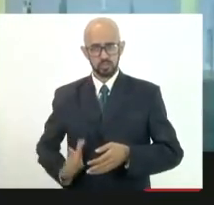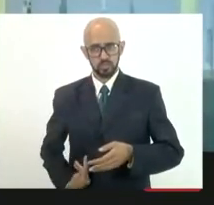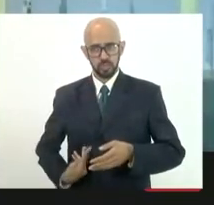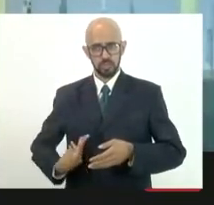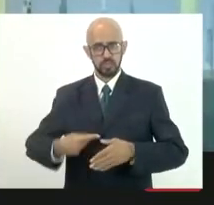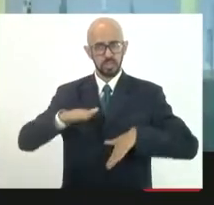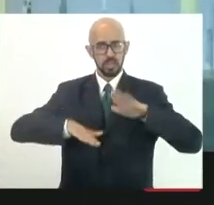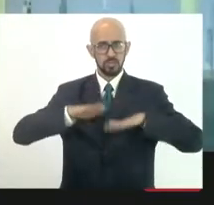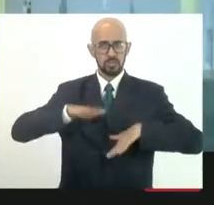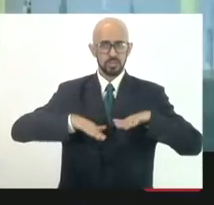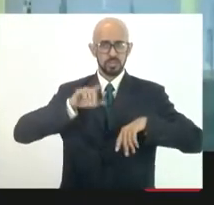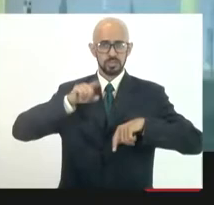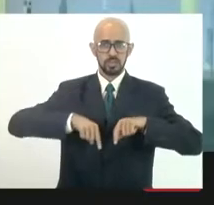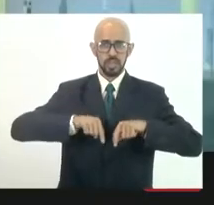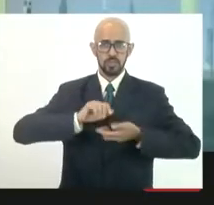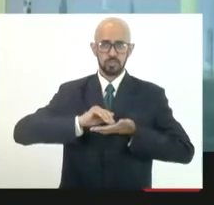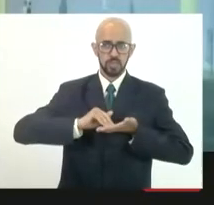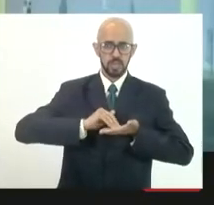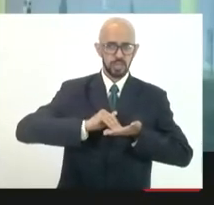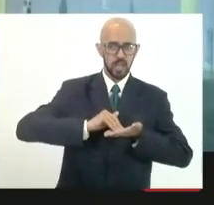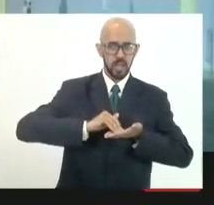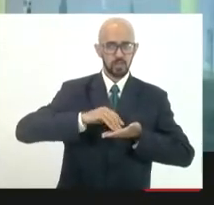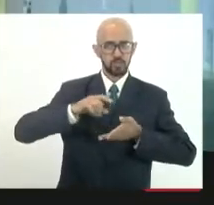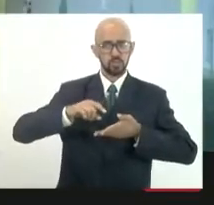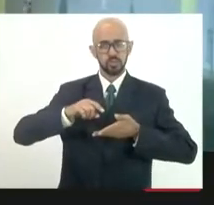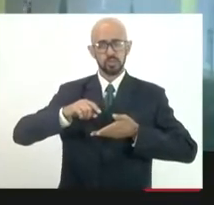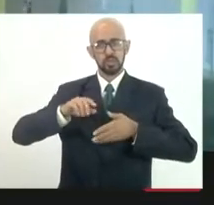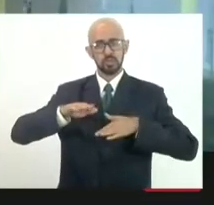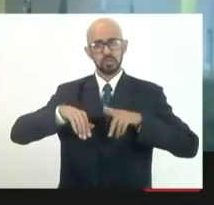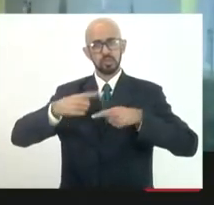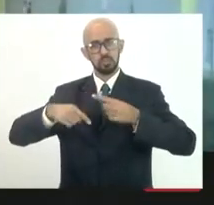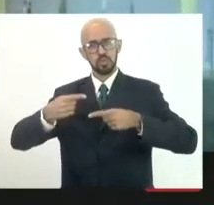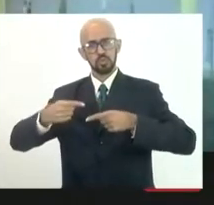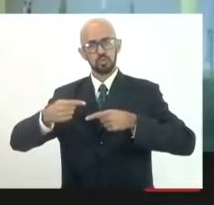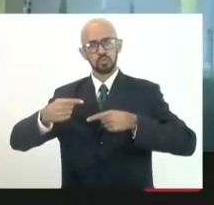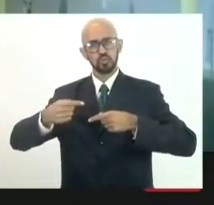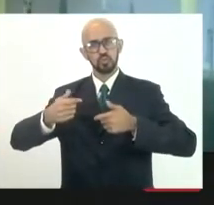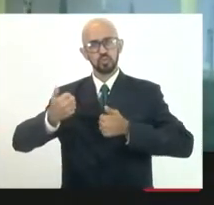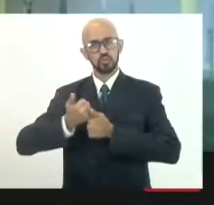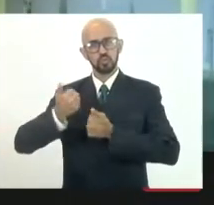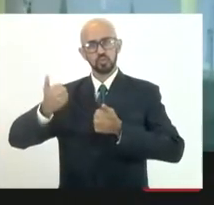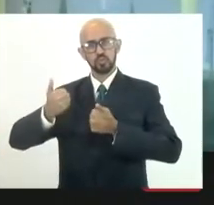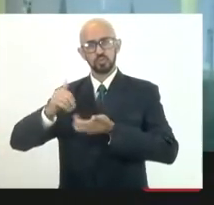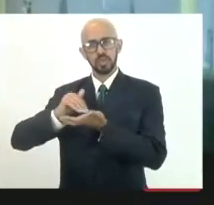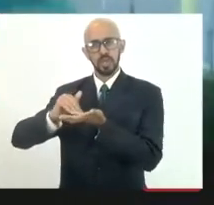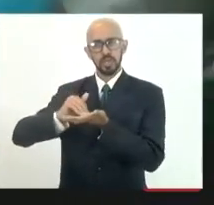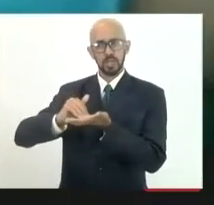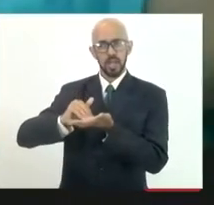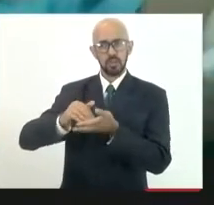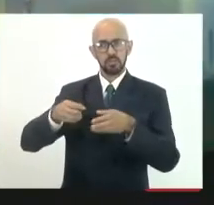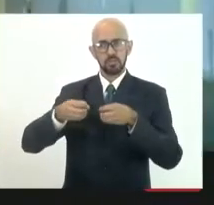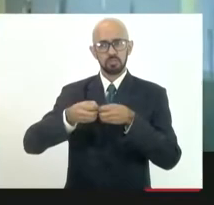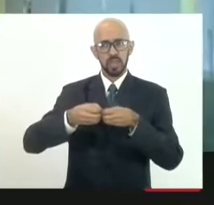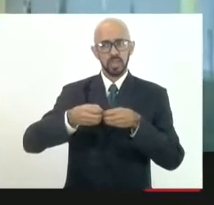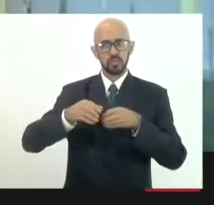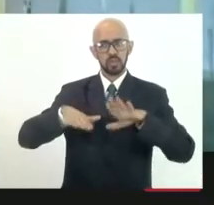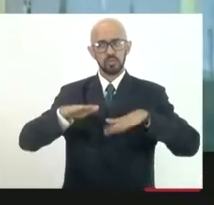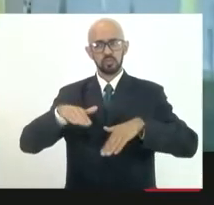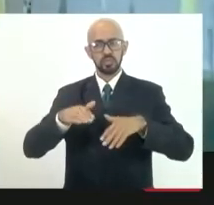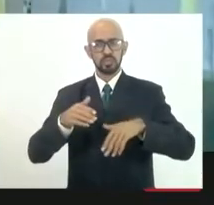é um secretário, um subsecretário mais próximo, ora é um não tão próximo, ora é um